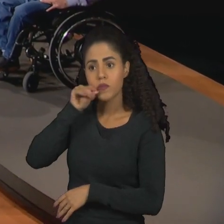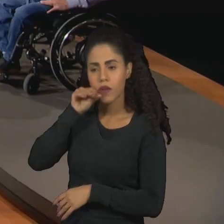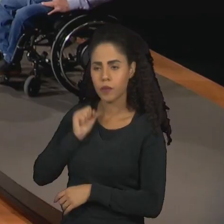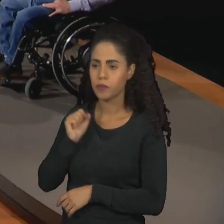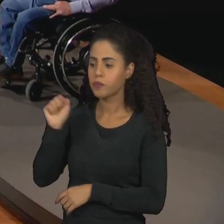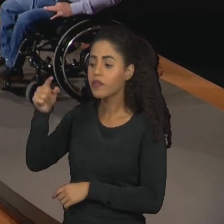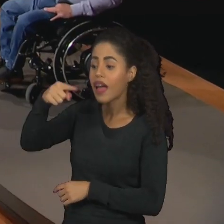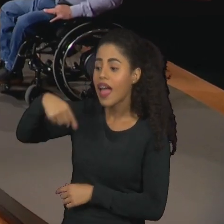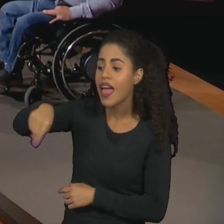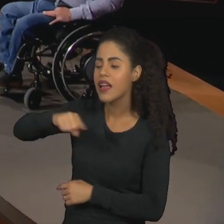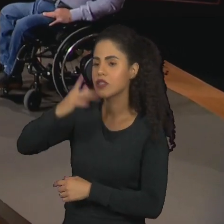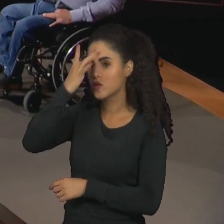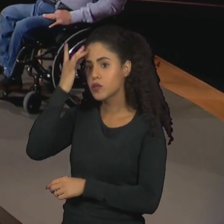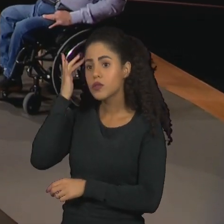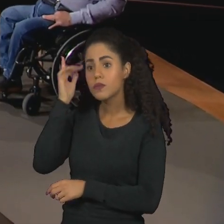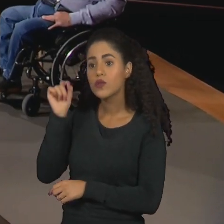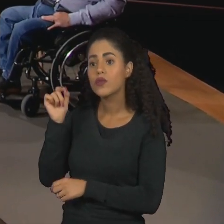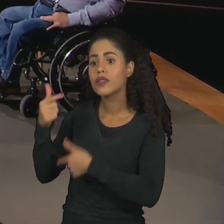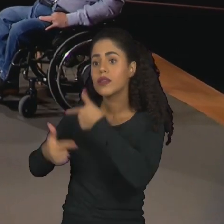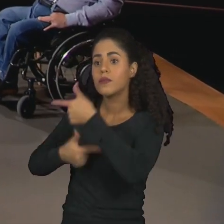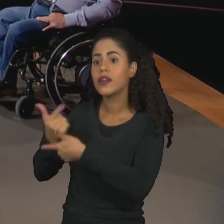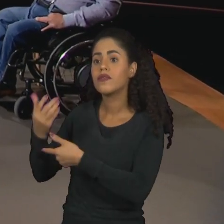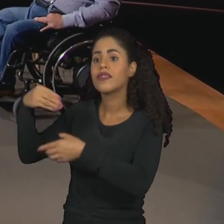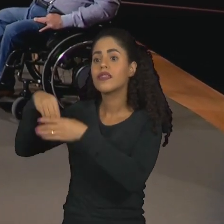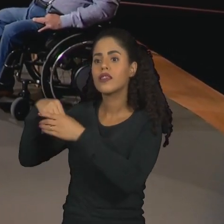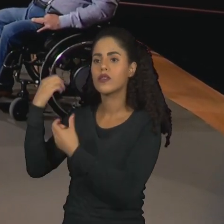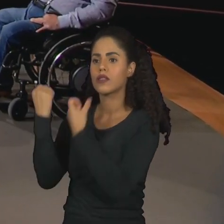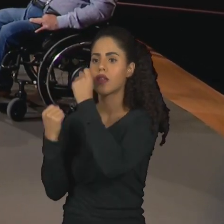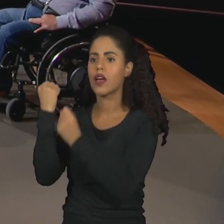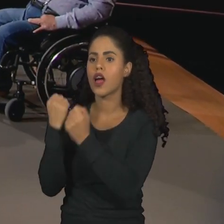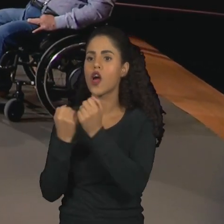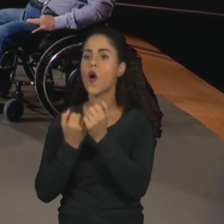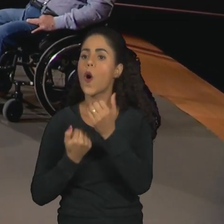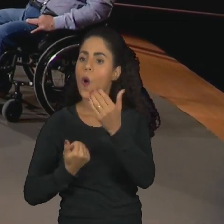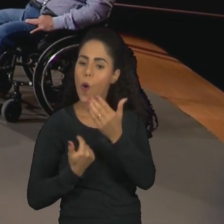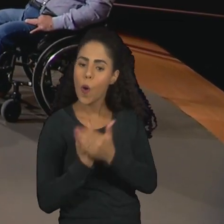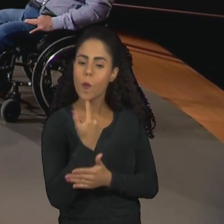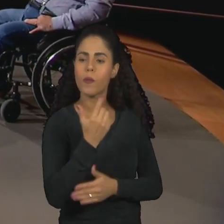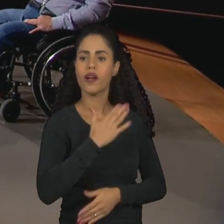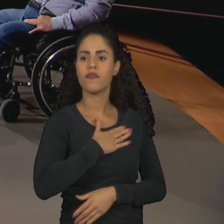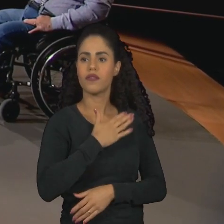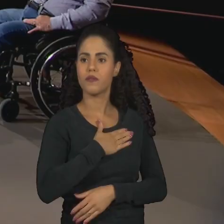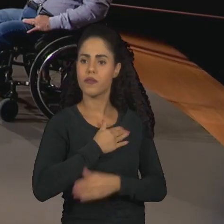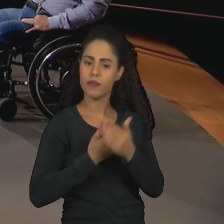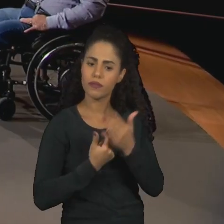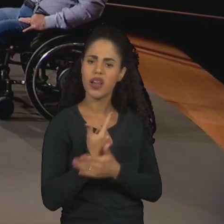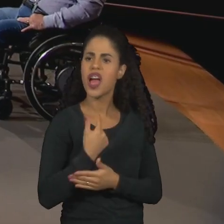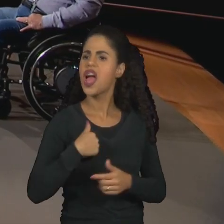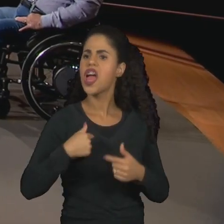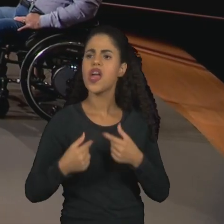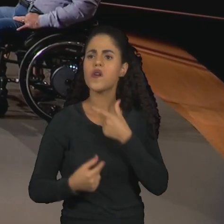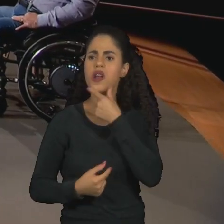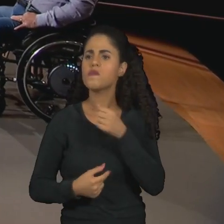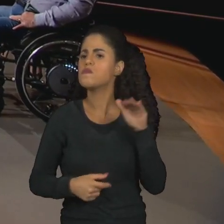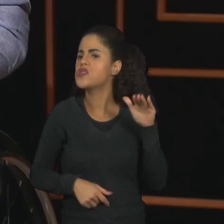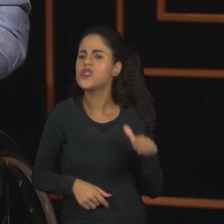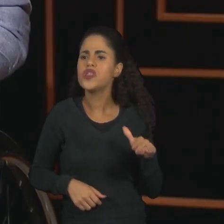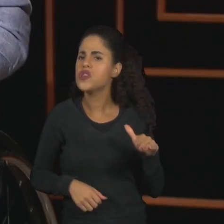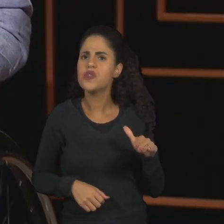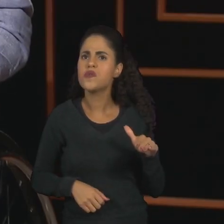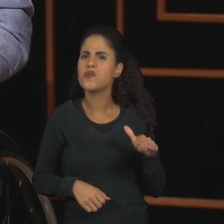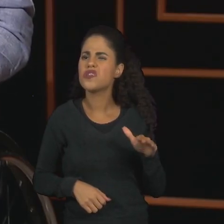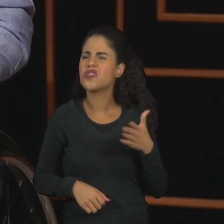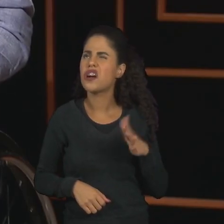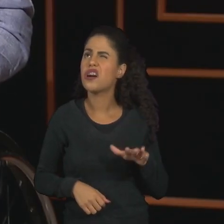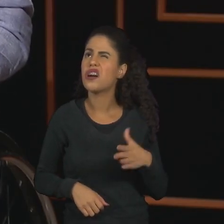operários compravam as aquarelinhas que eu fazia. Eu era garoto. Eu estou falando